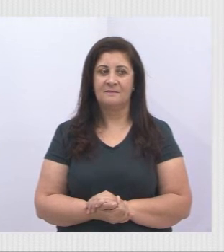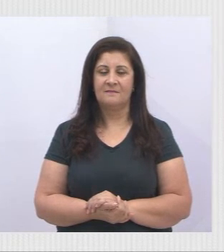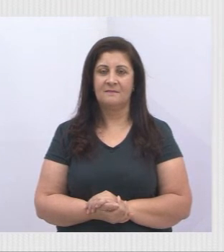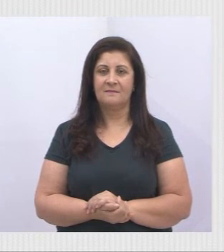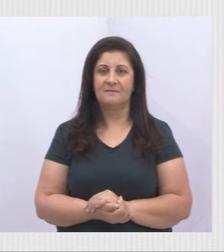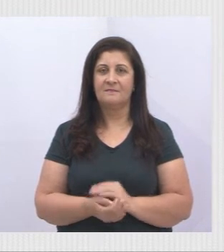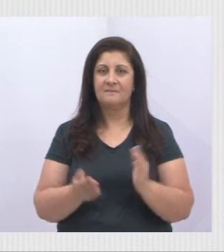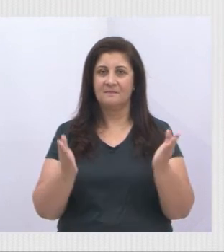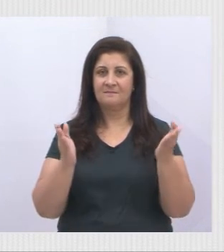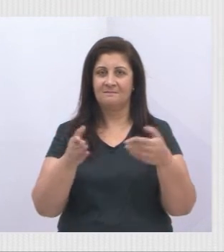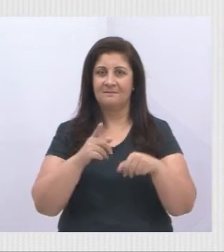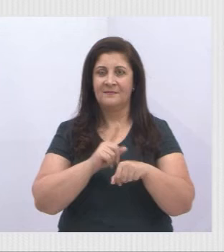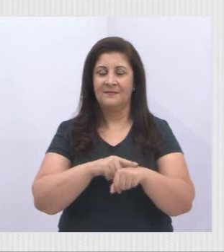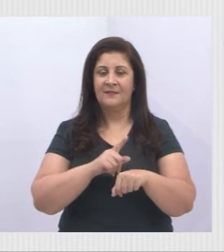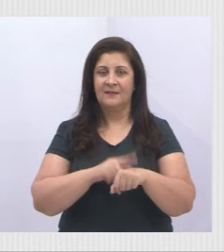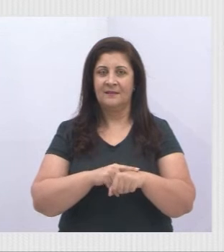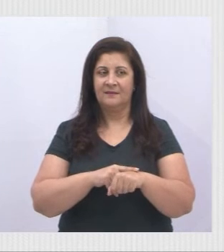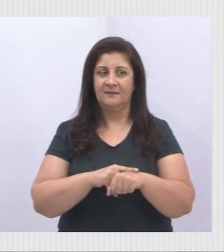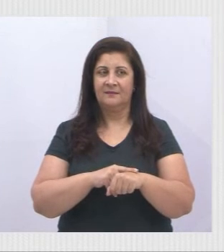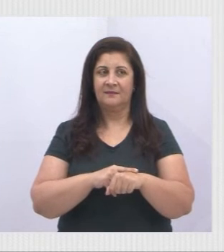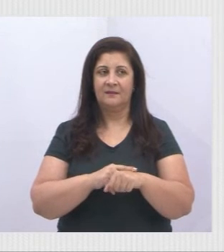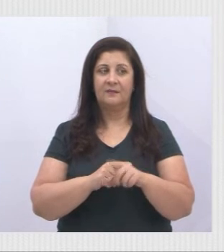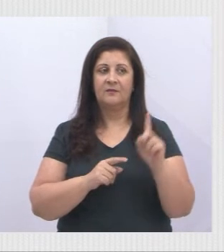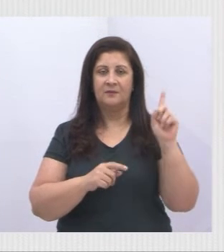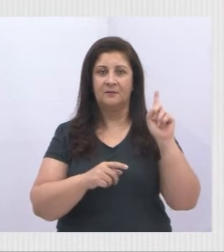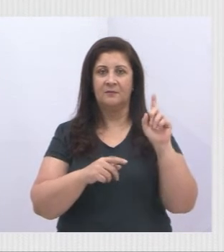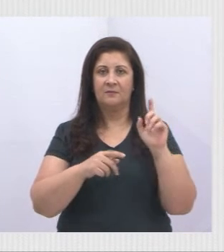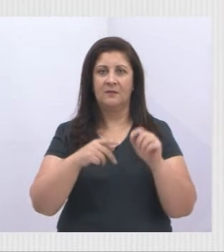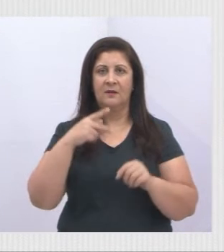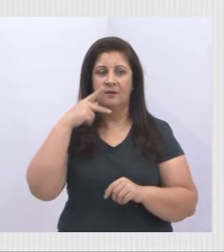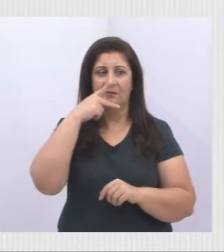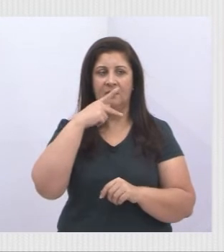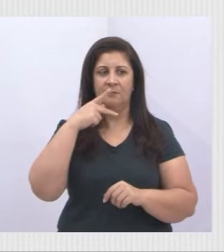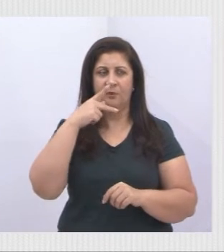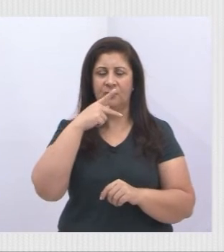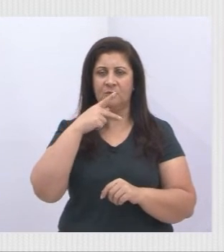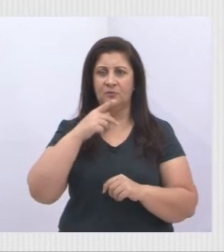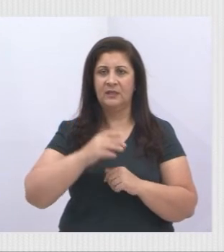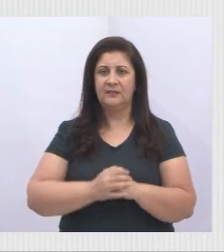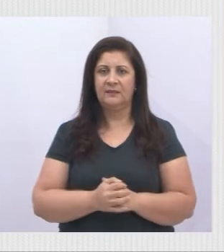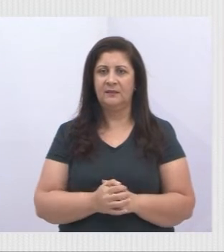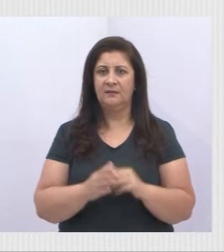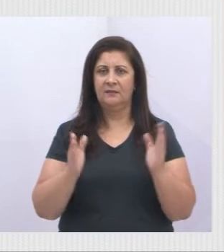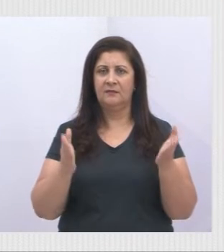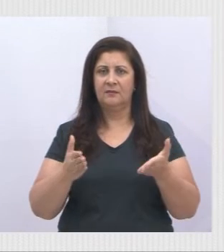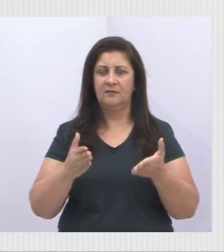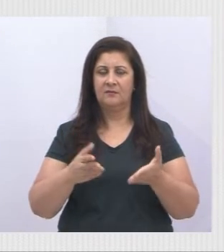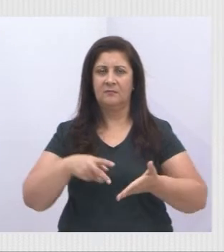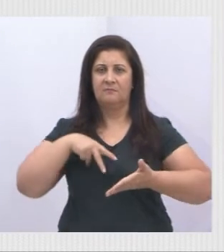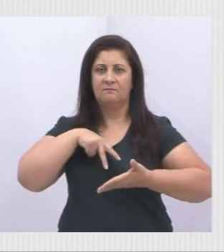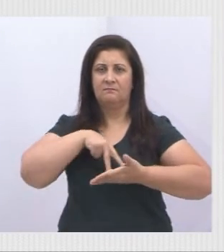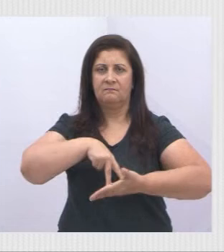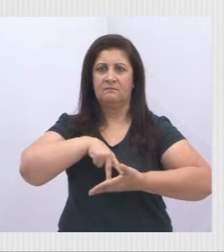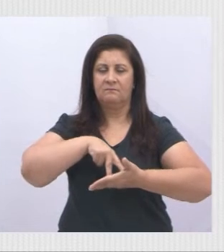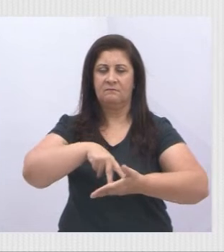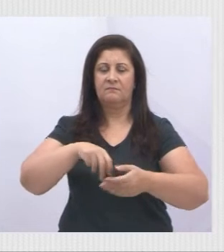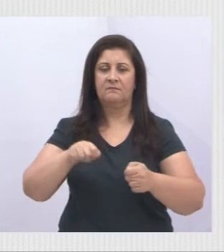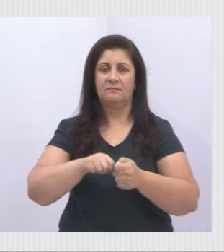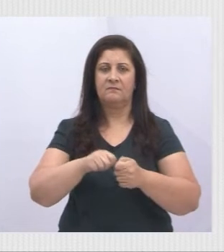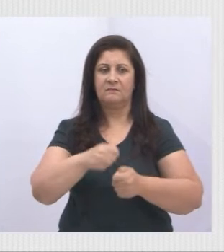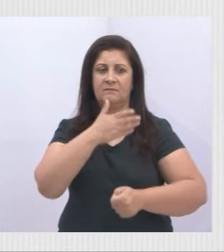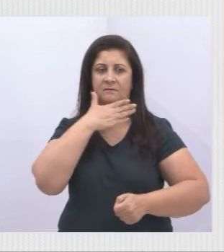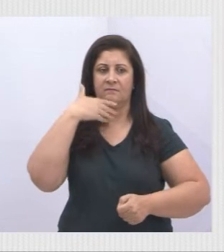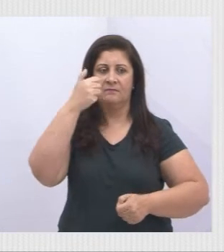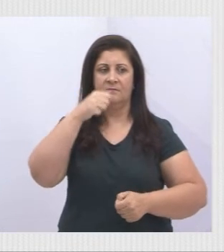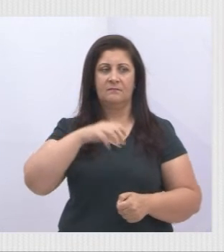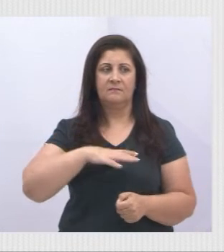Agora estou no União Brasil e agora estamos forte para fazer uma melhor cidade do Vale do